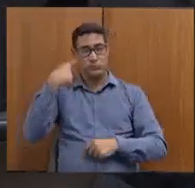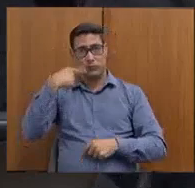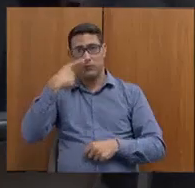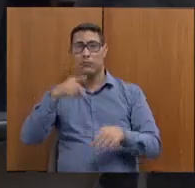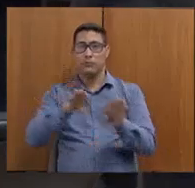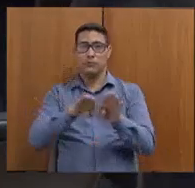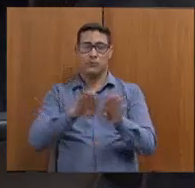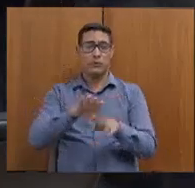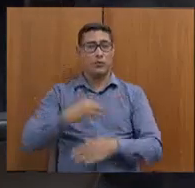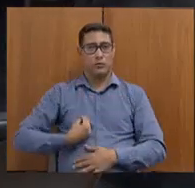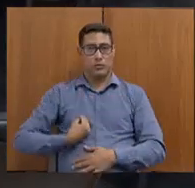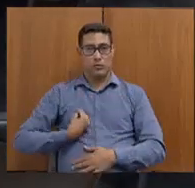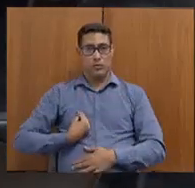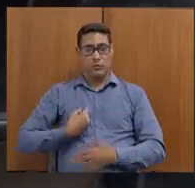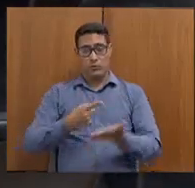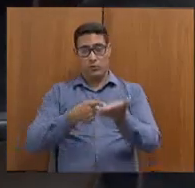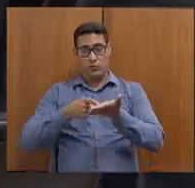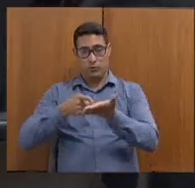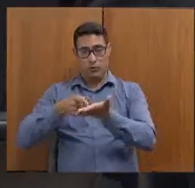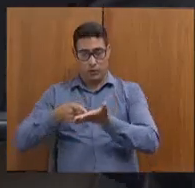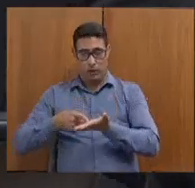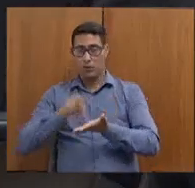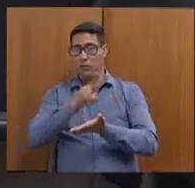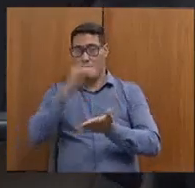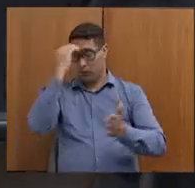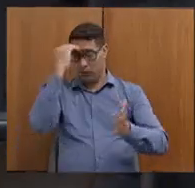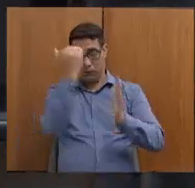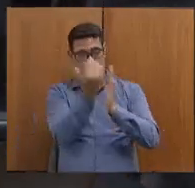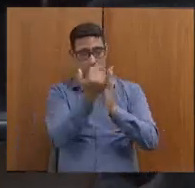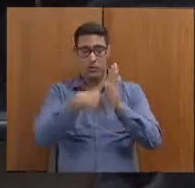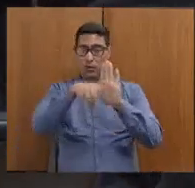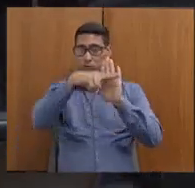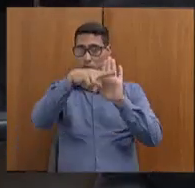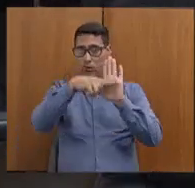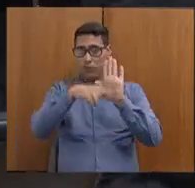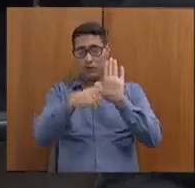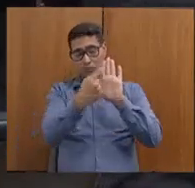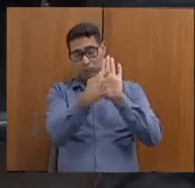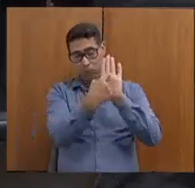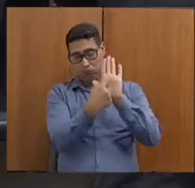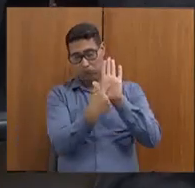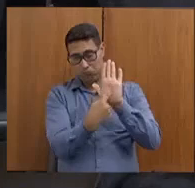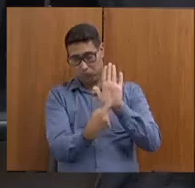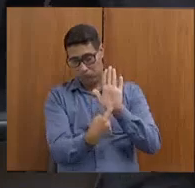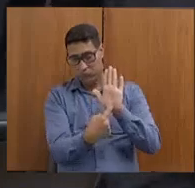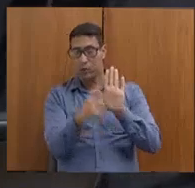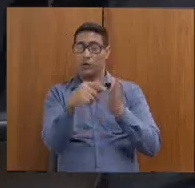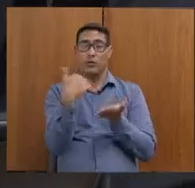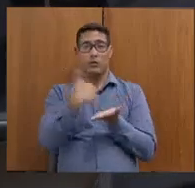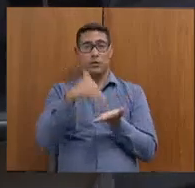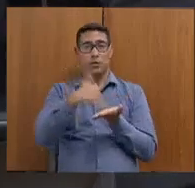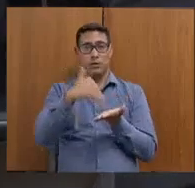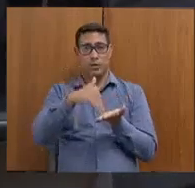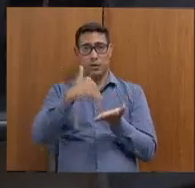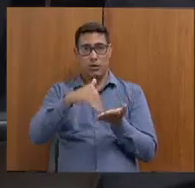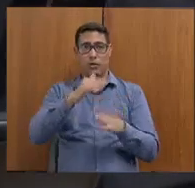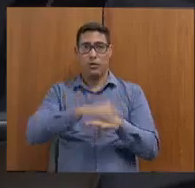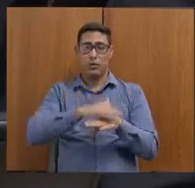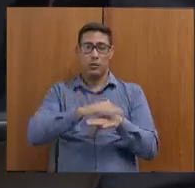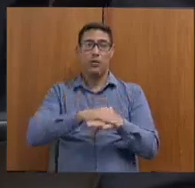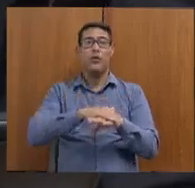os atos desta reunião obedecerão as seguintes normas e procedimentos. A Secretaria de Estado de